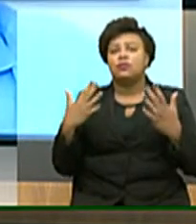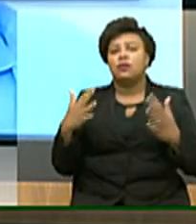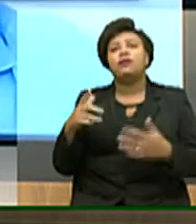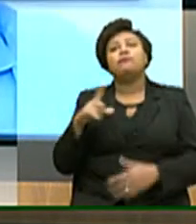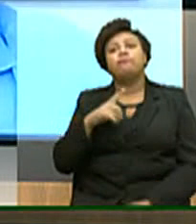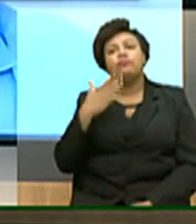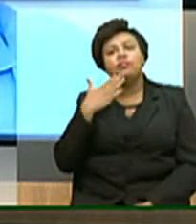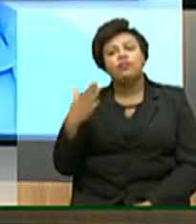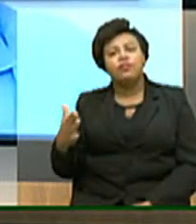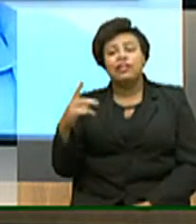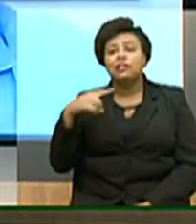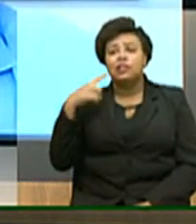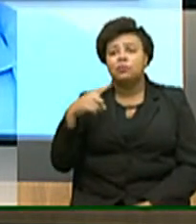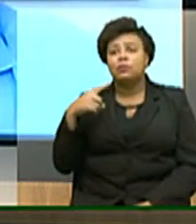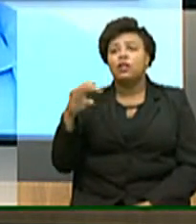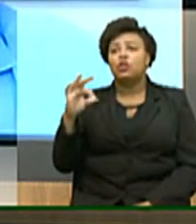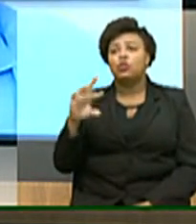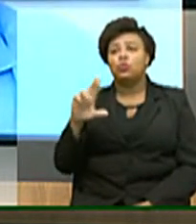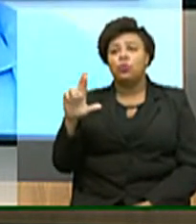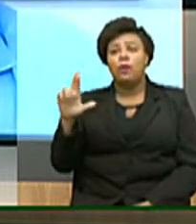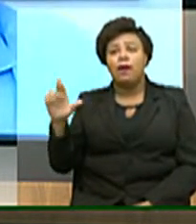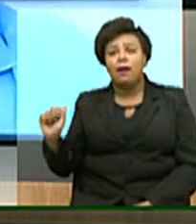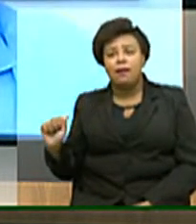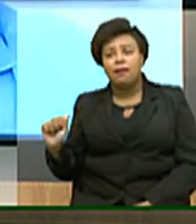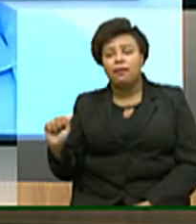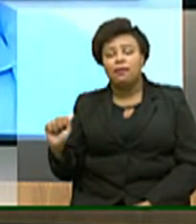favorável. Deputado Sérgio Turra.